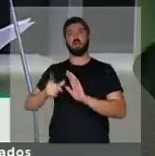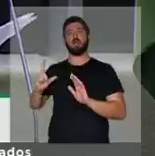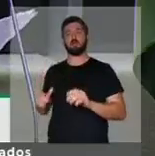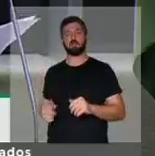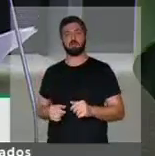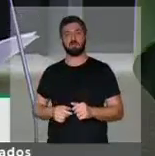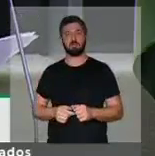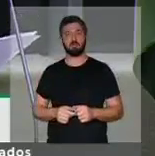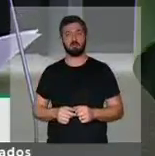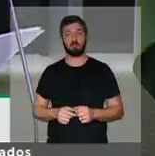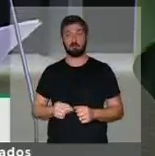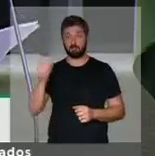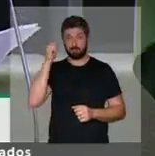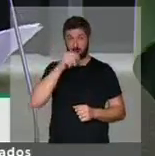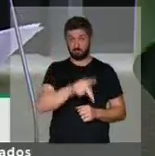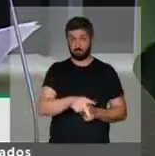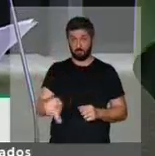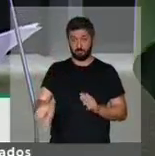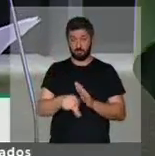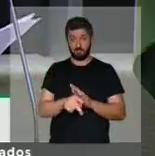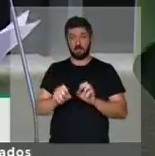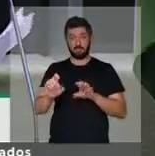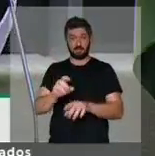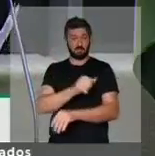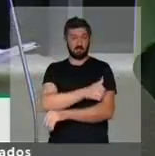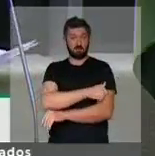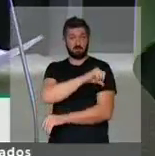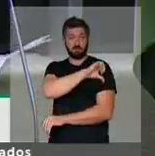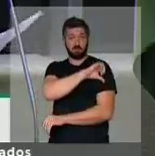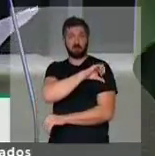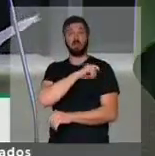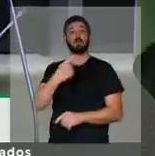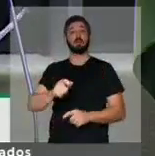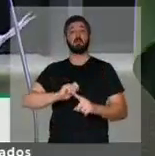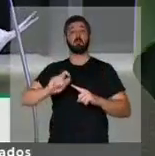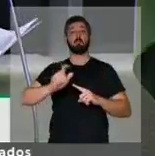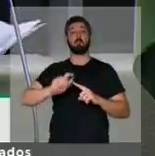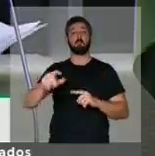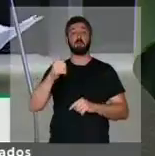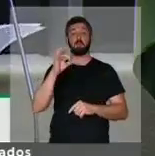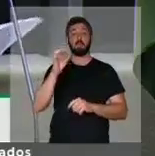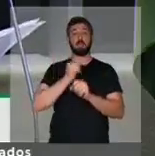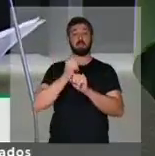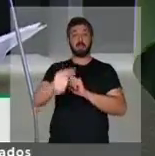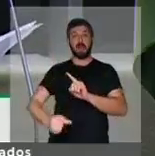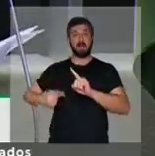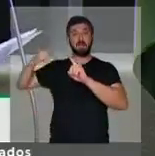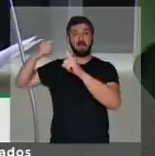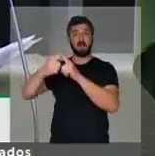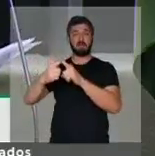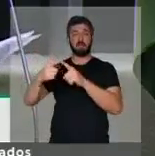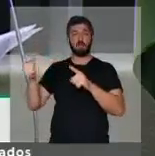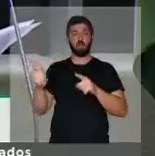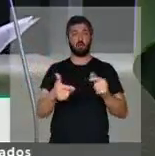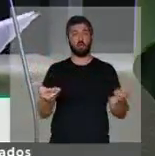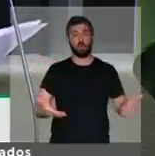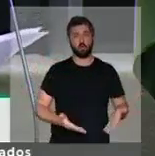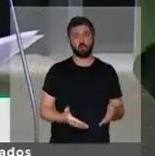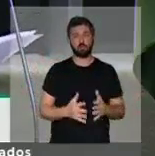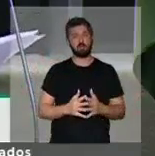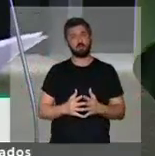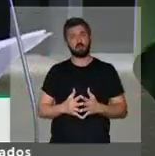antes. As professoras do ensino primário terão que contribuir por 10 anos a mais do que é